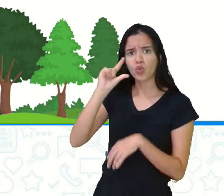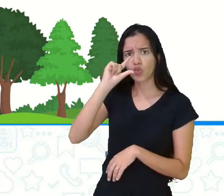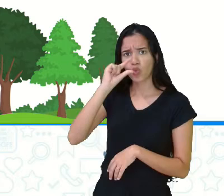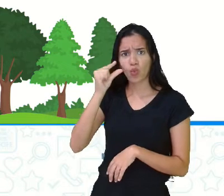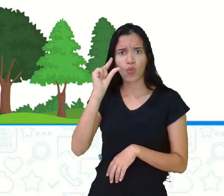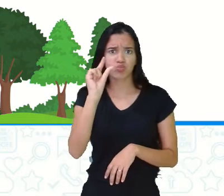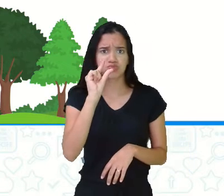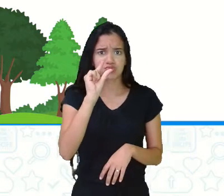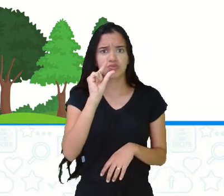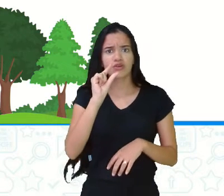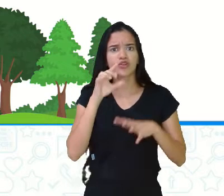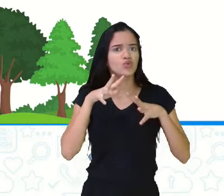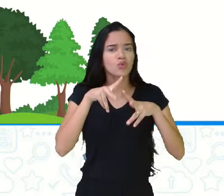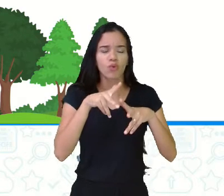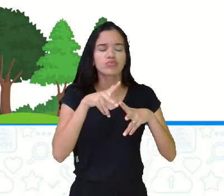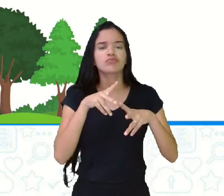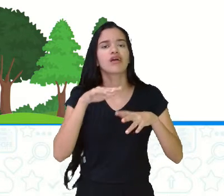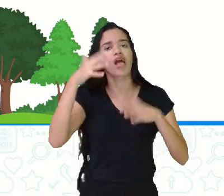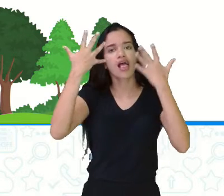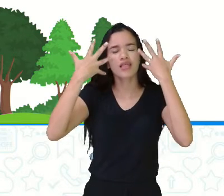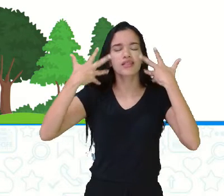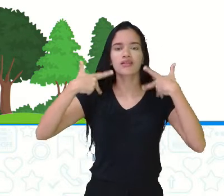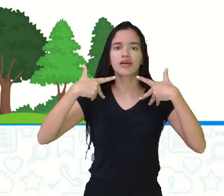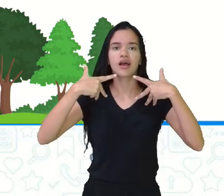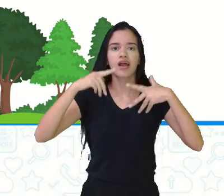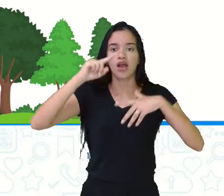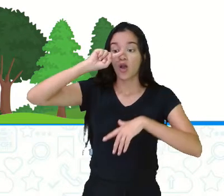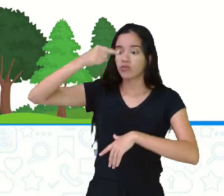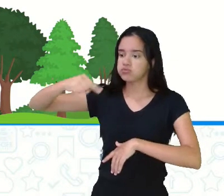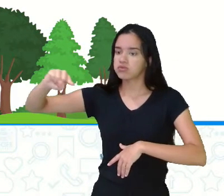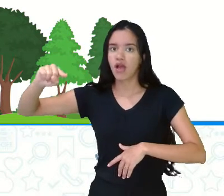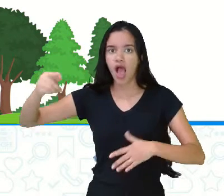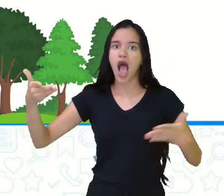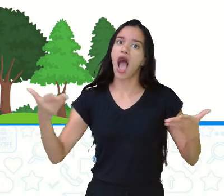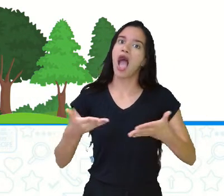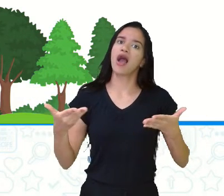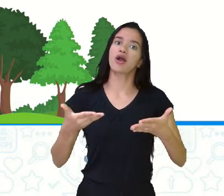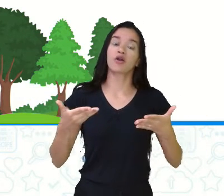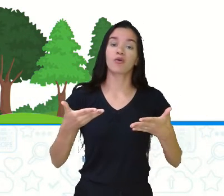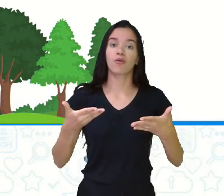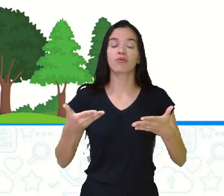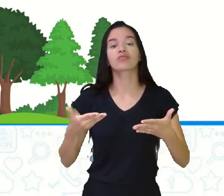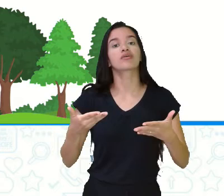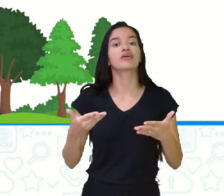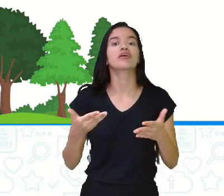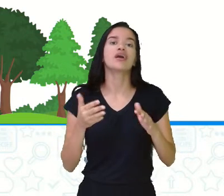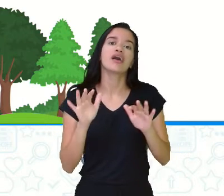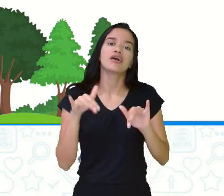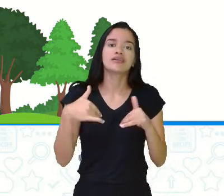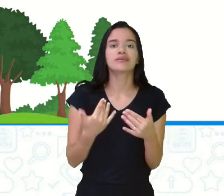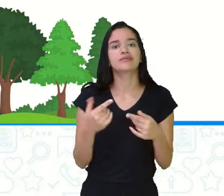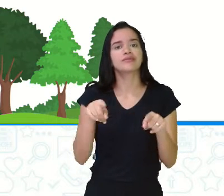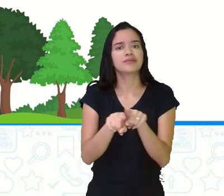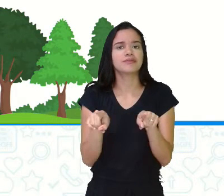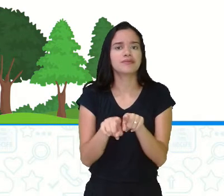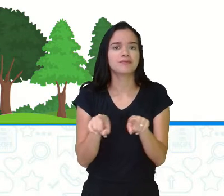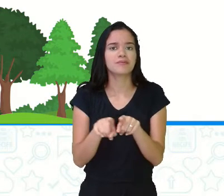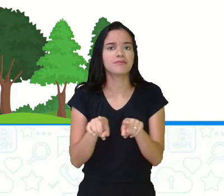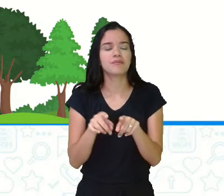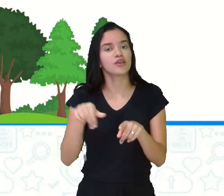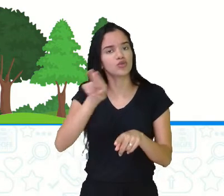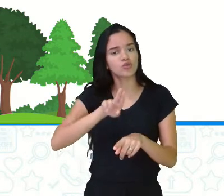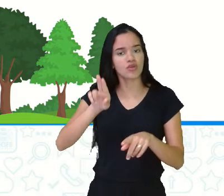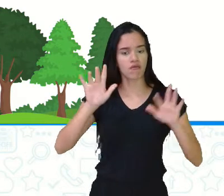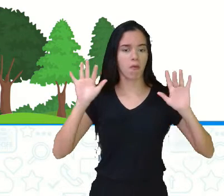os animais. Não possuía a grande tromba que tem agora e que lhe é muito útil, servindo de braço e mão, além de